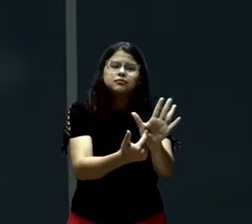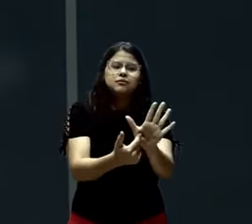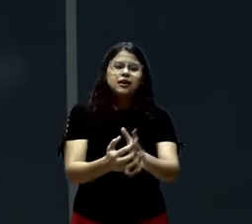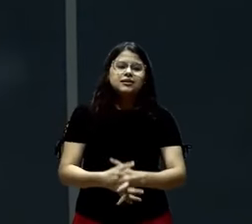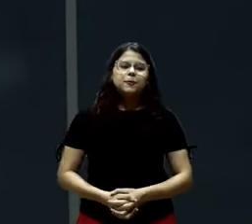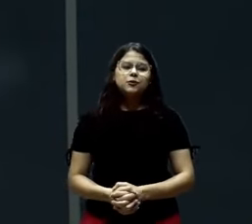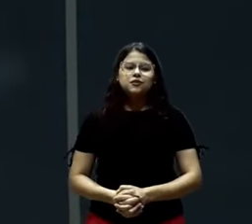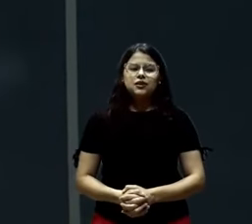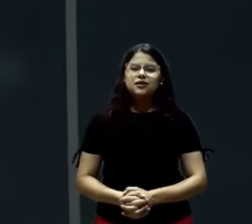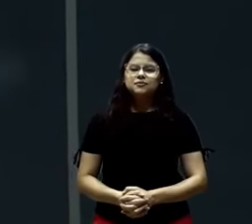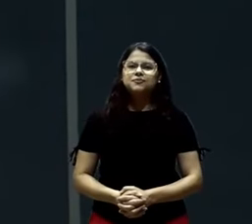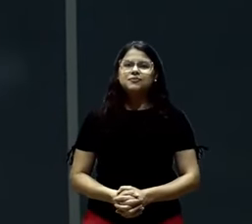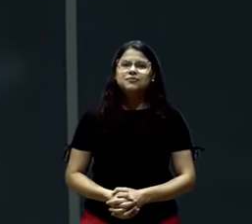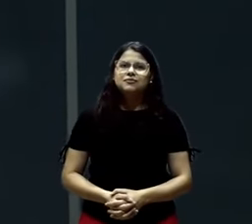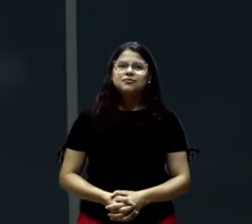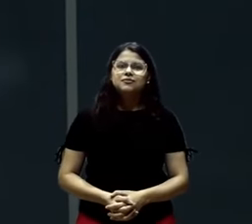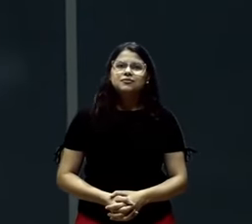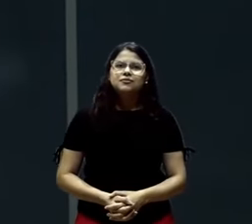nos chama de um homem